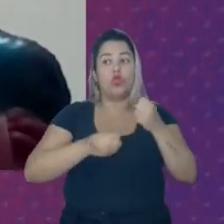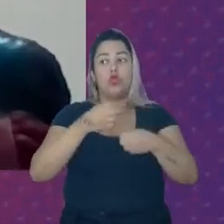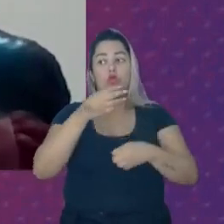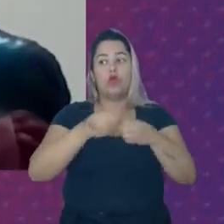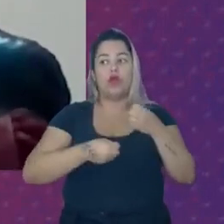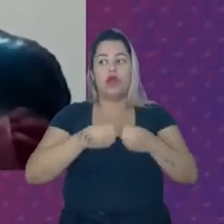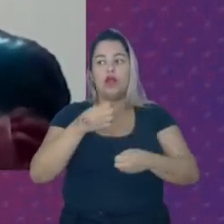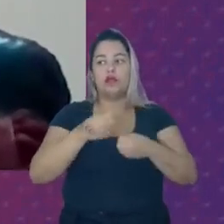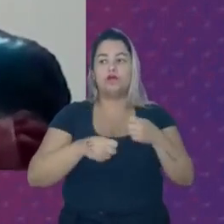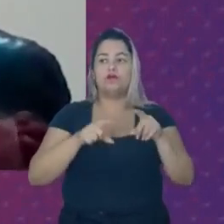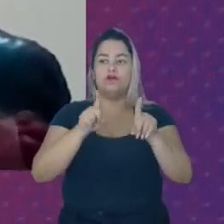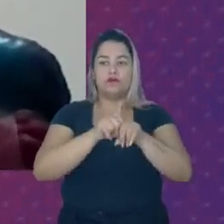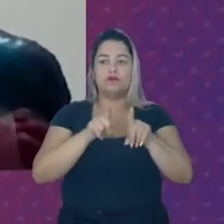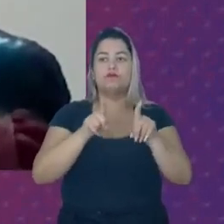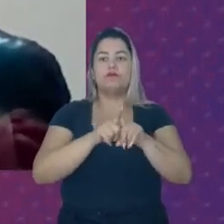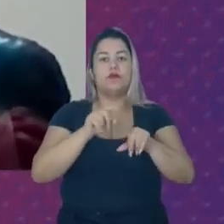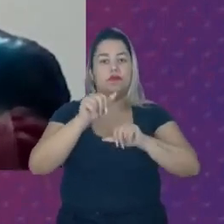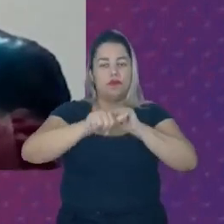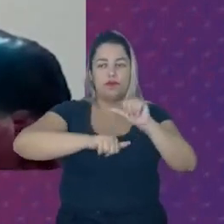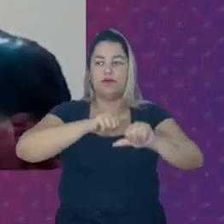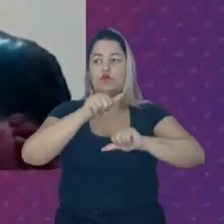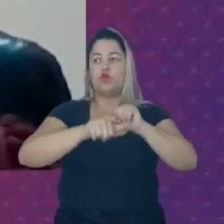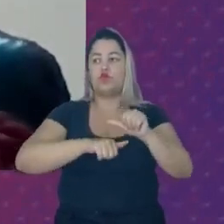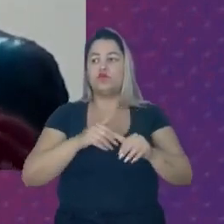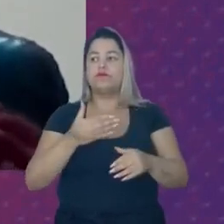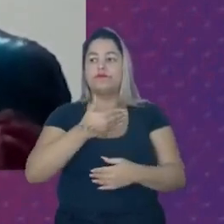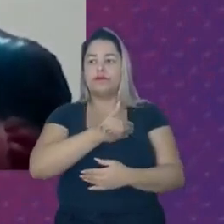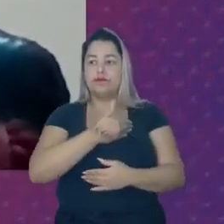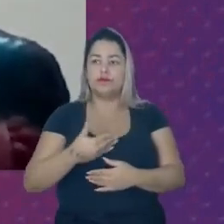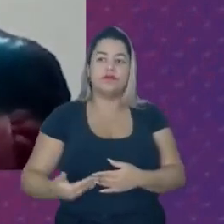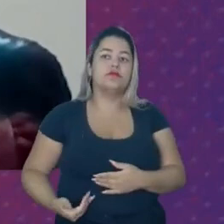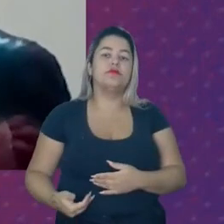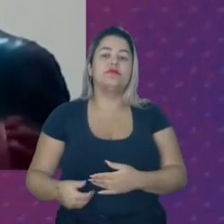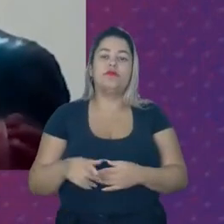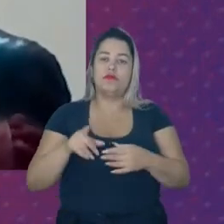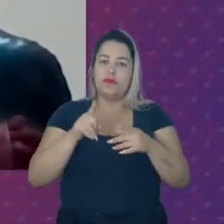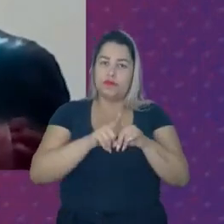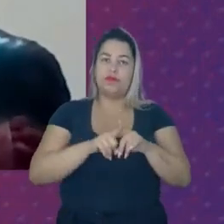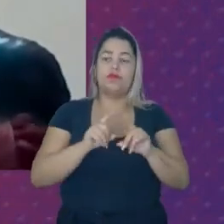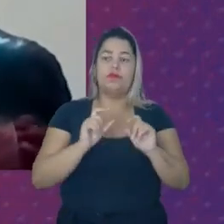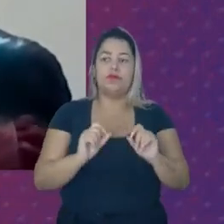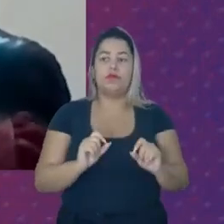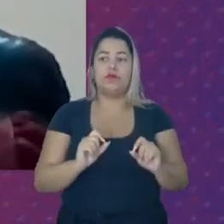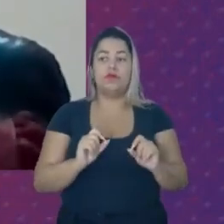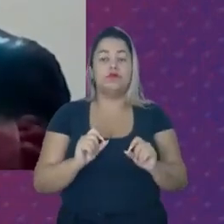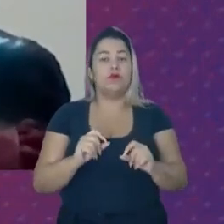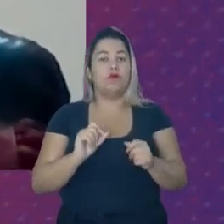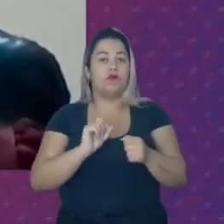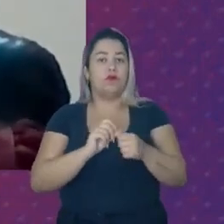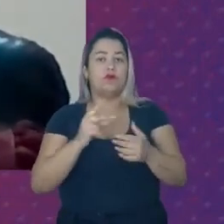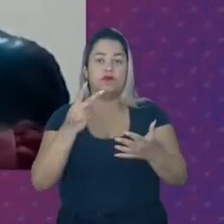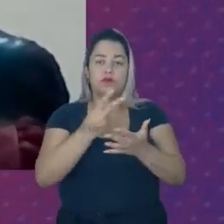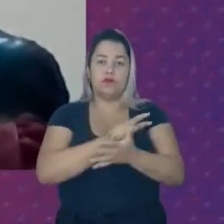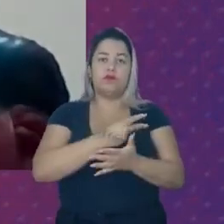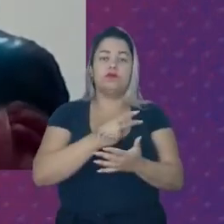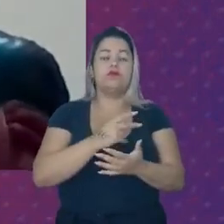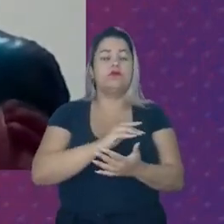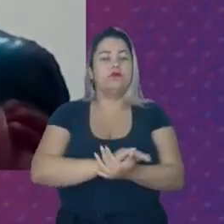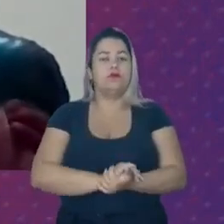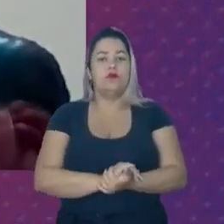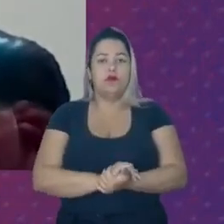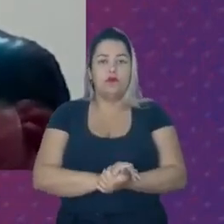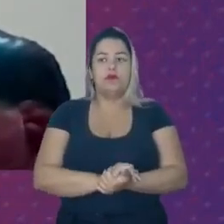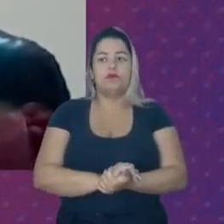também teve mudanças aí no último governo, e a gente ainda está aguardando para ver de fato como é que fica nesse governo,